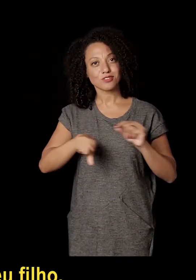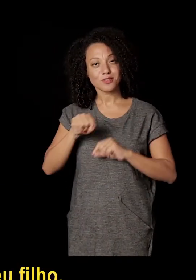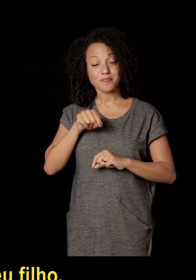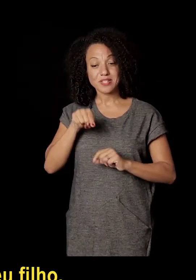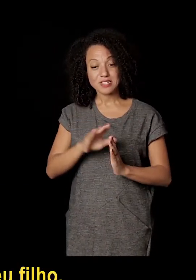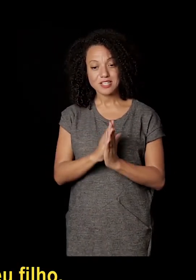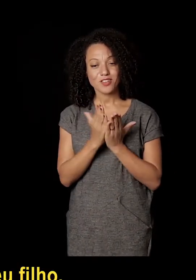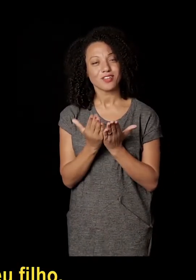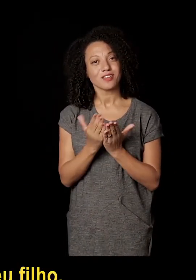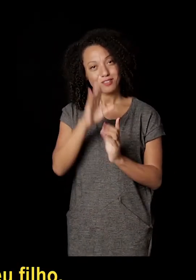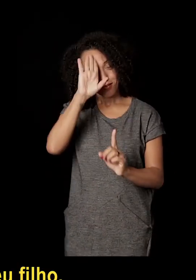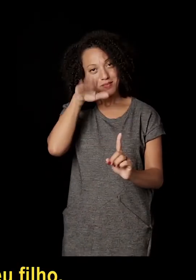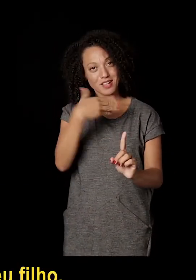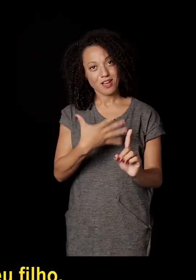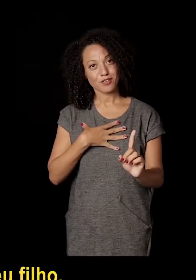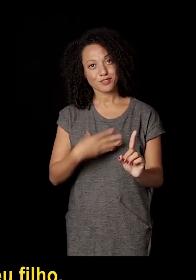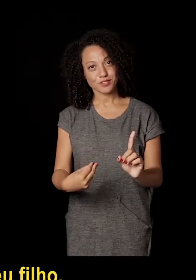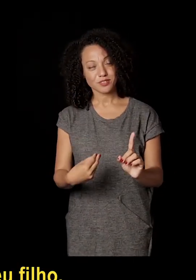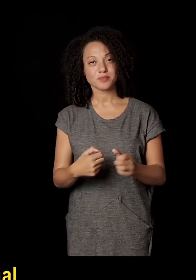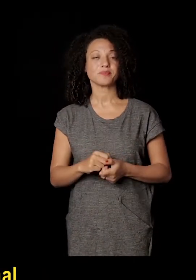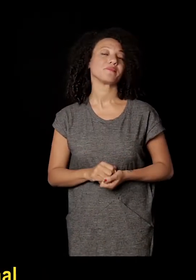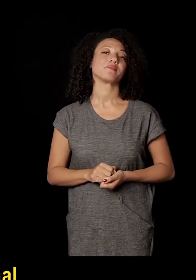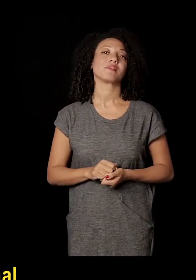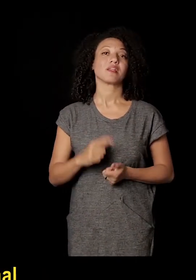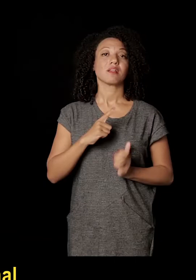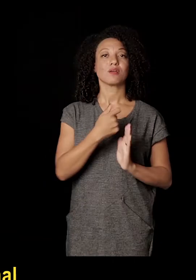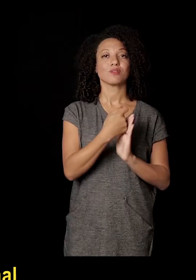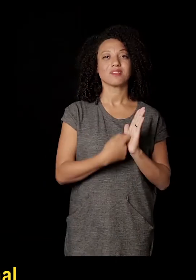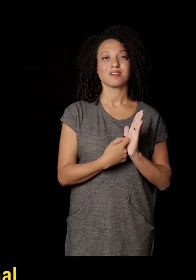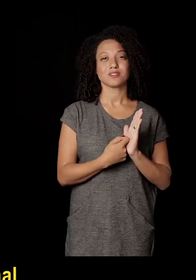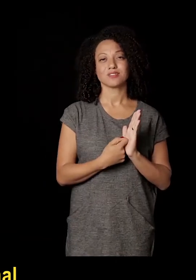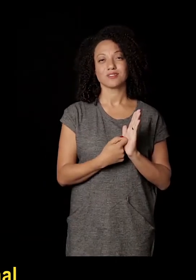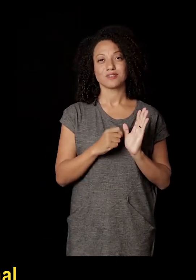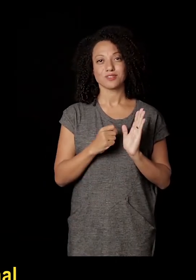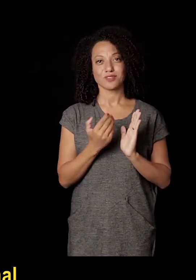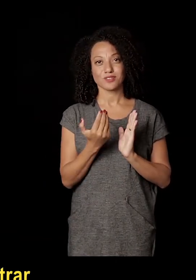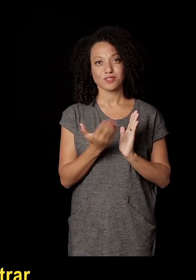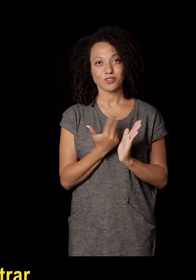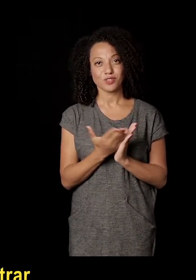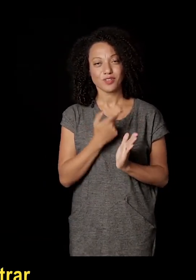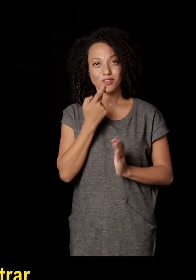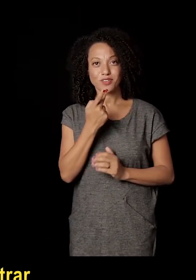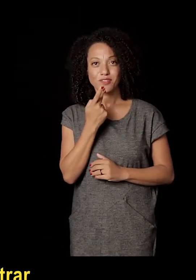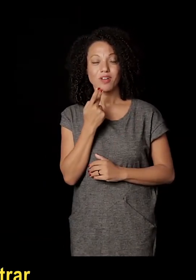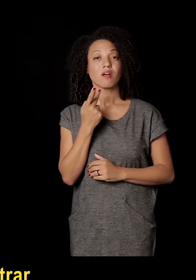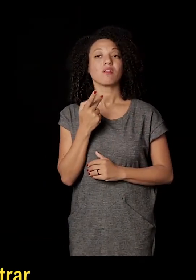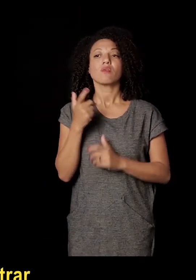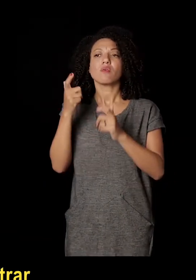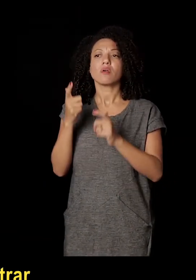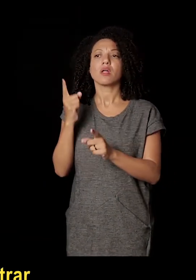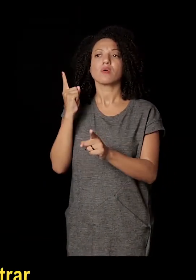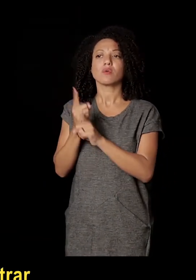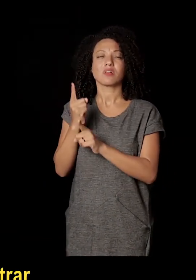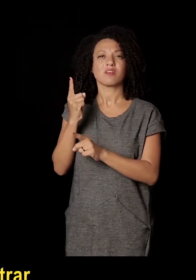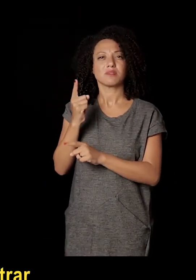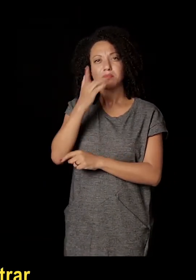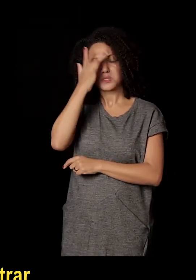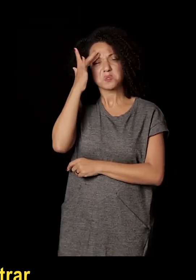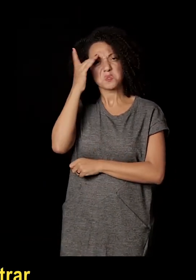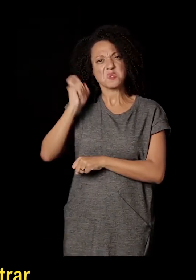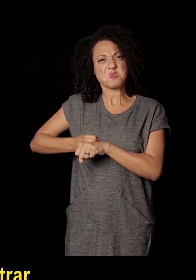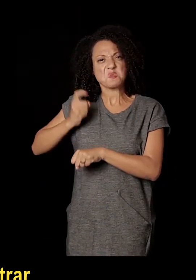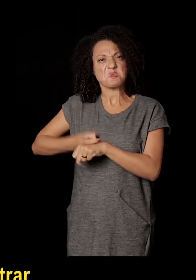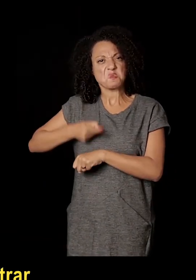E esse livro é dedicado ao meu filho. Eu tenho um texto no final do livro que eu digo que aonde eu esperava encontrar generais